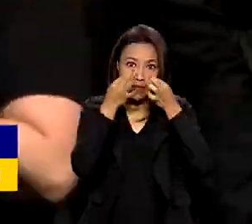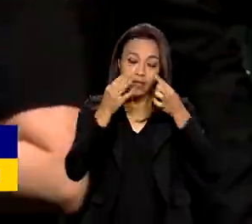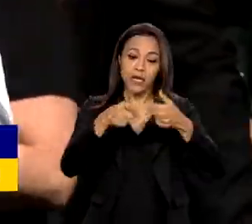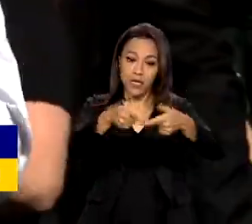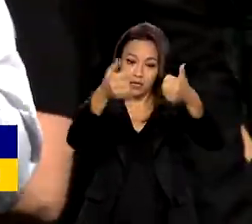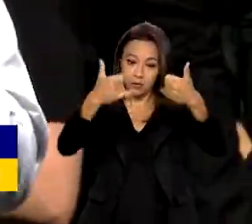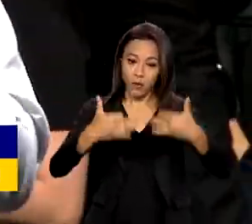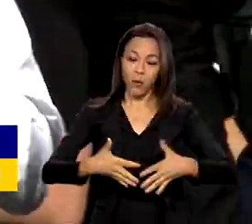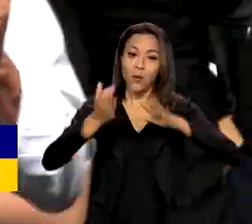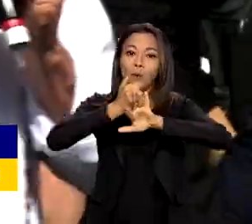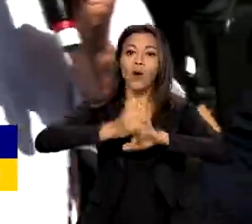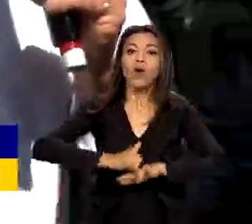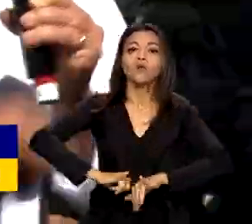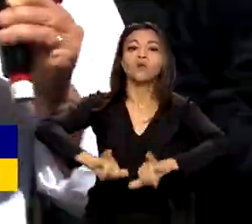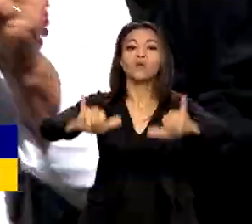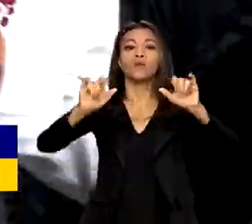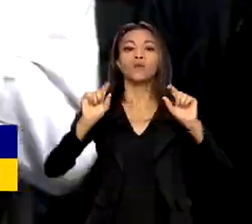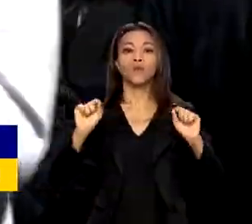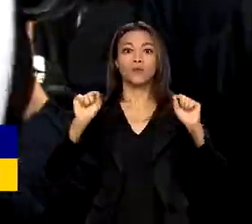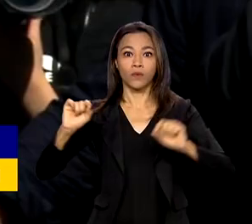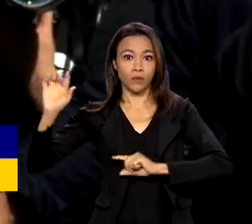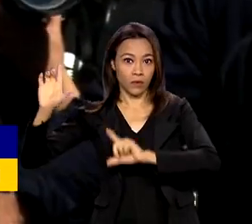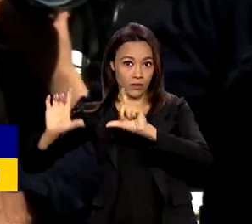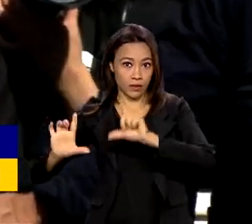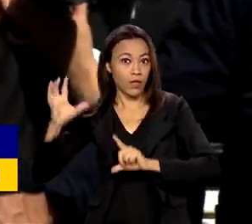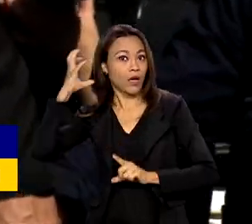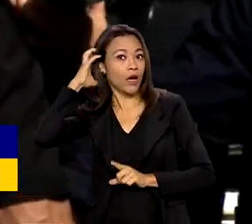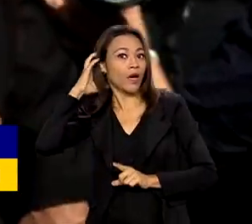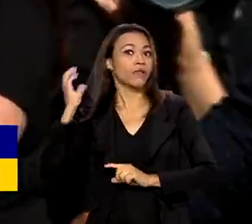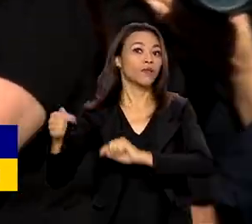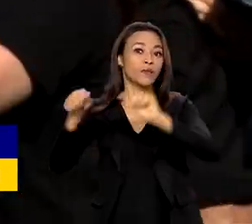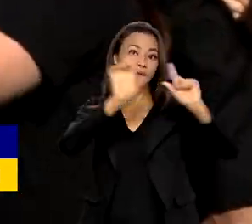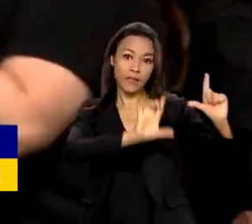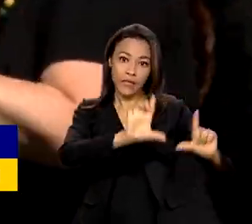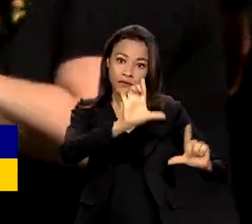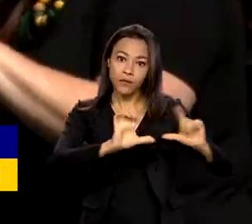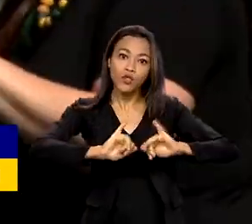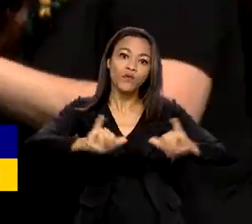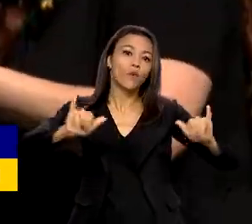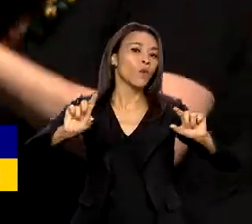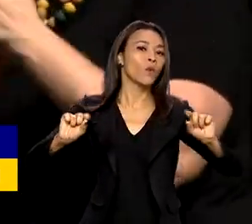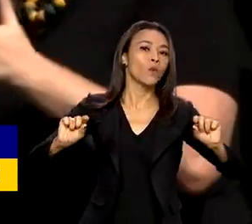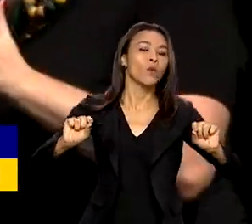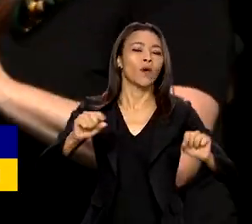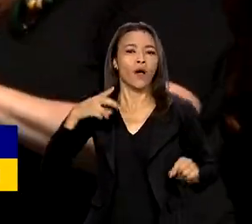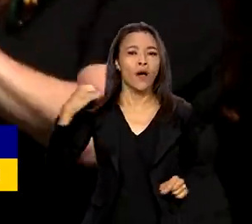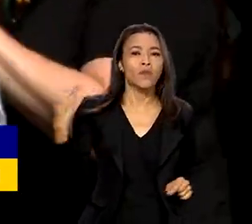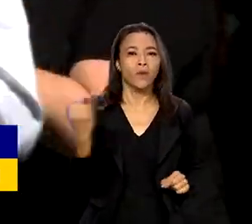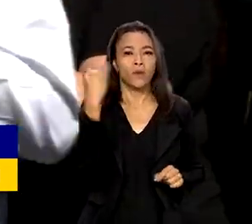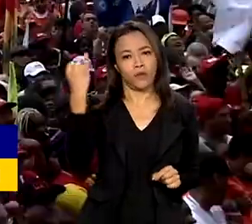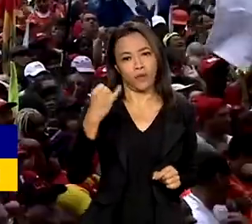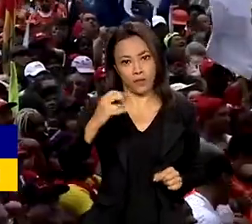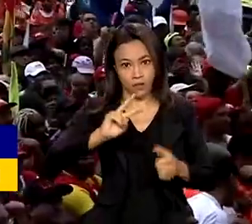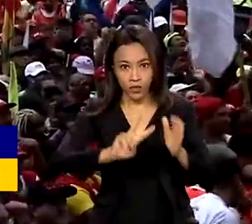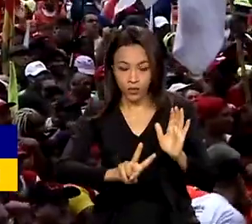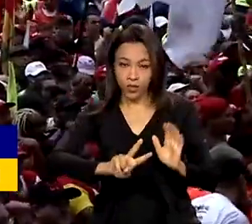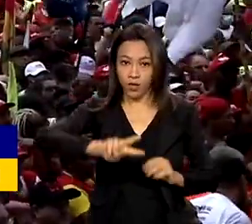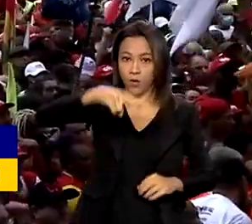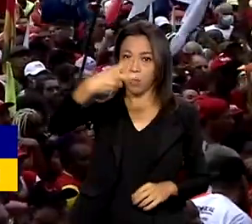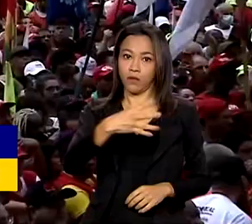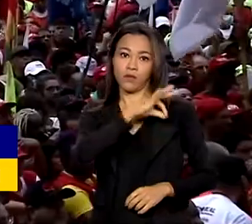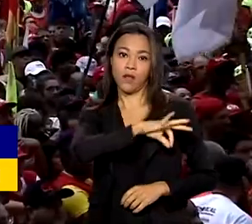feitos nesse domingo no pronunciamento de rádio e televisão. Lula falou sobre a importância de ter reajustado o salário mínimo